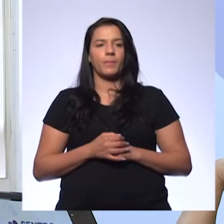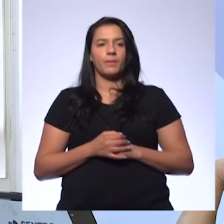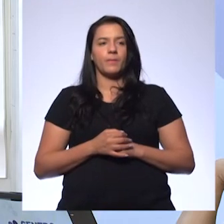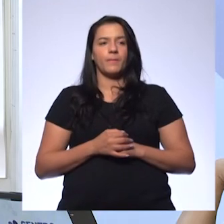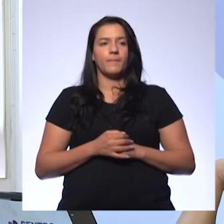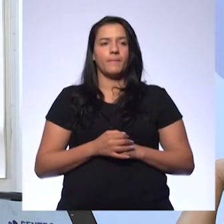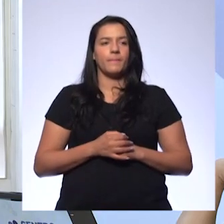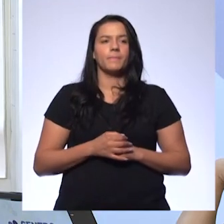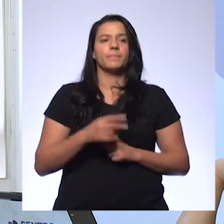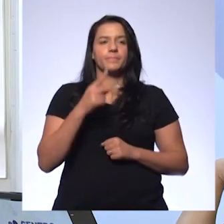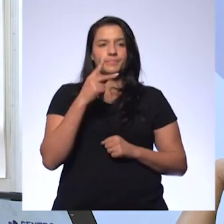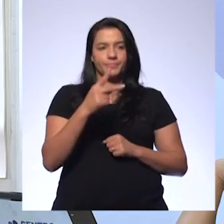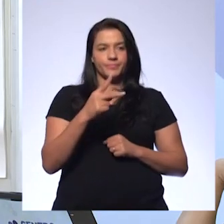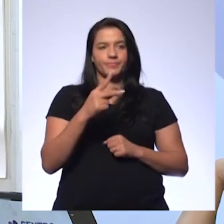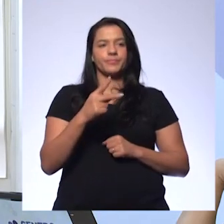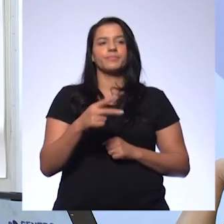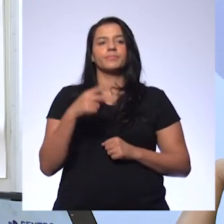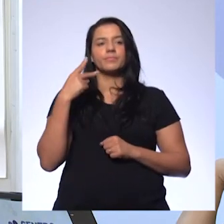O